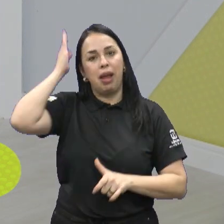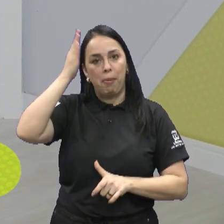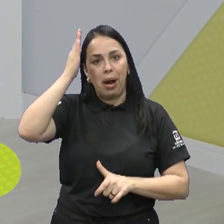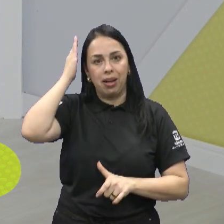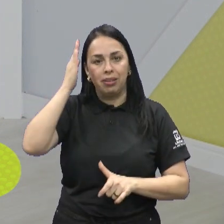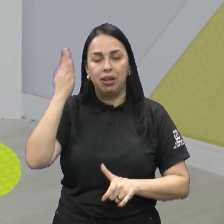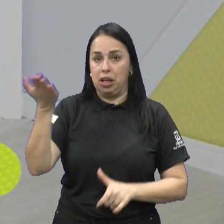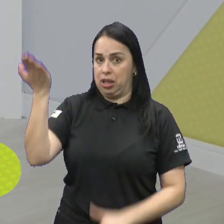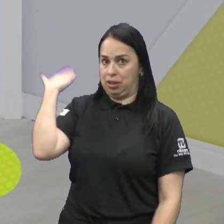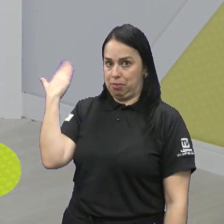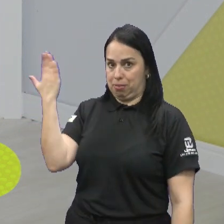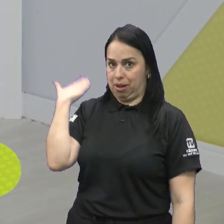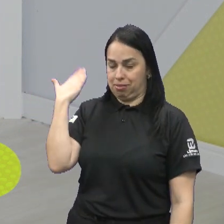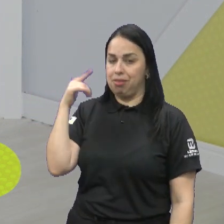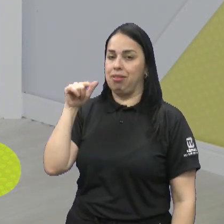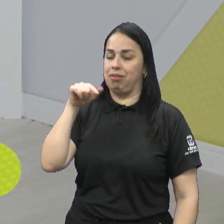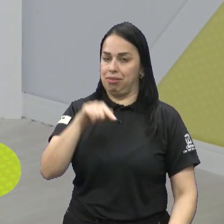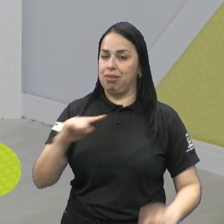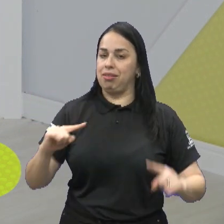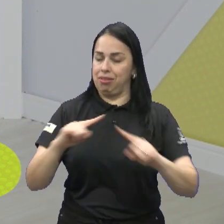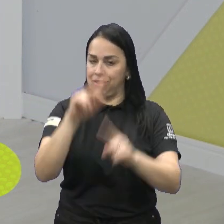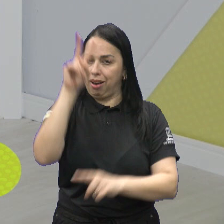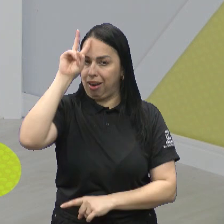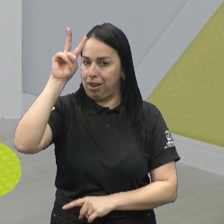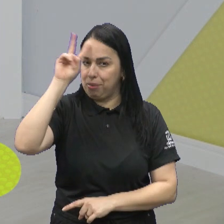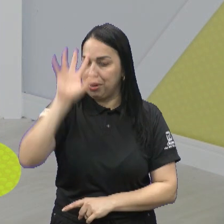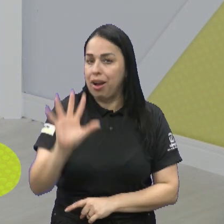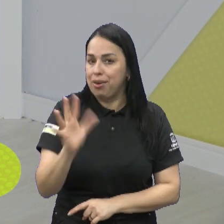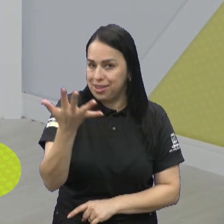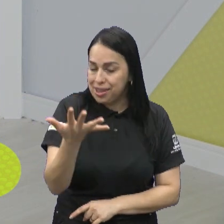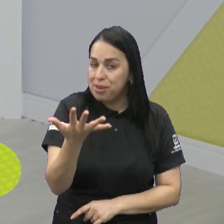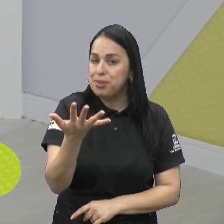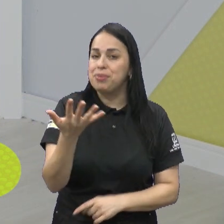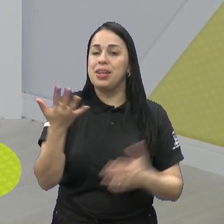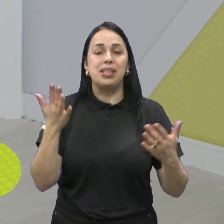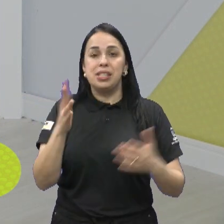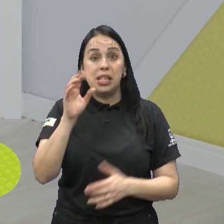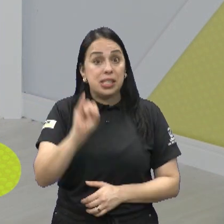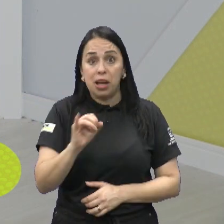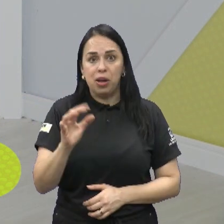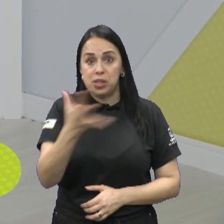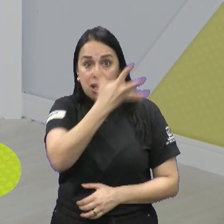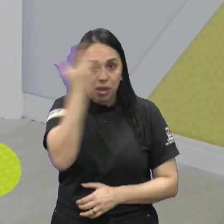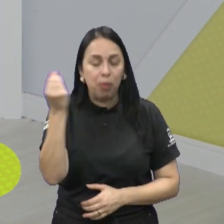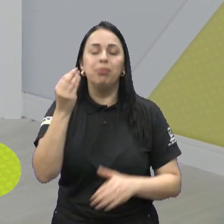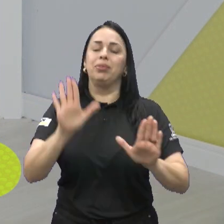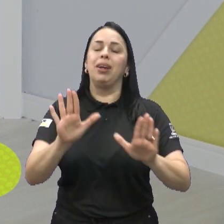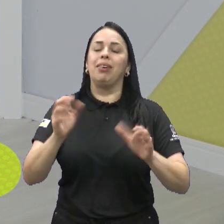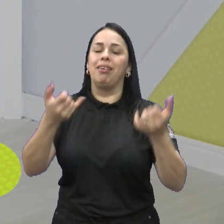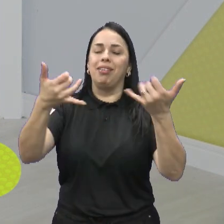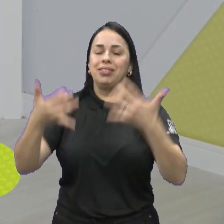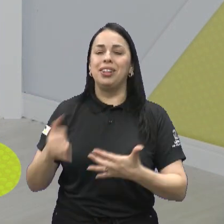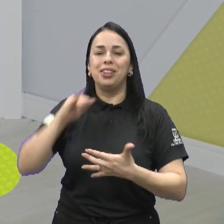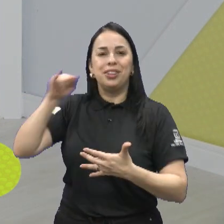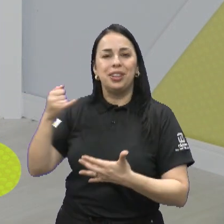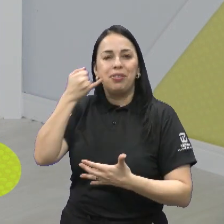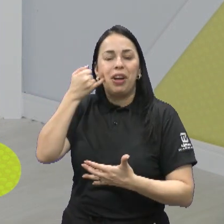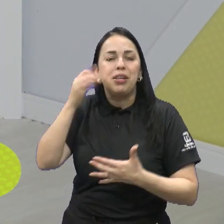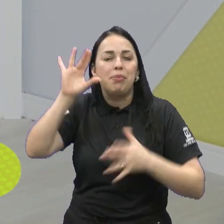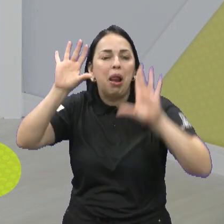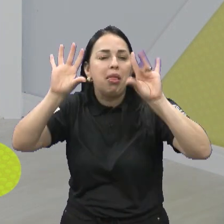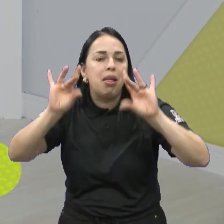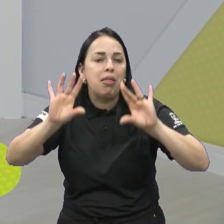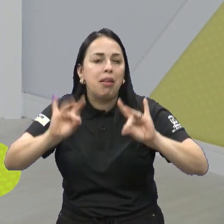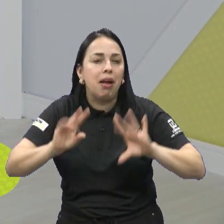equipes se enfrentaram por lá, você se lembra o que aconteceu, né? Se não lembra, o João Delfino vai te relembrar e contar sobre a